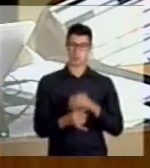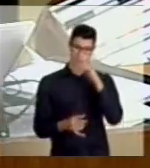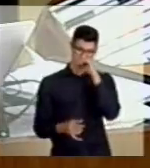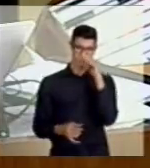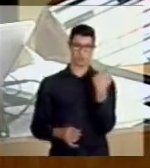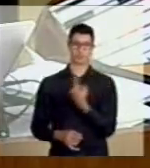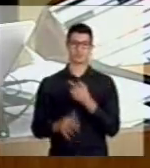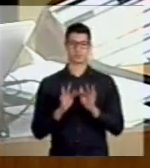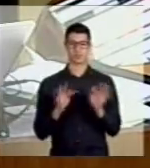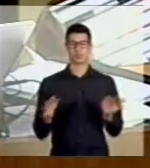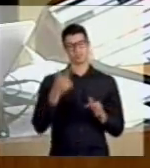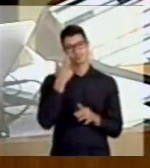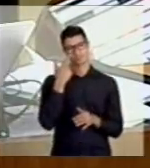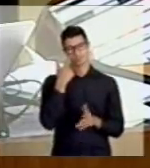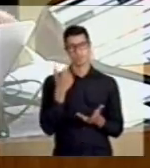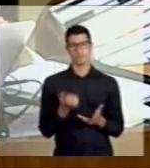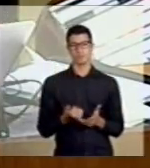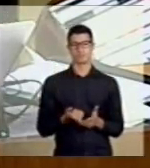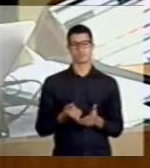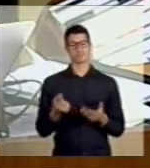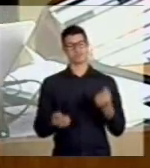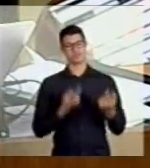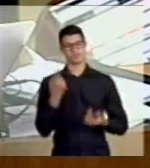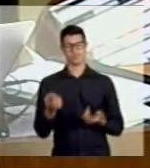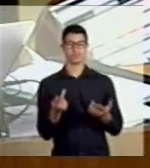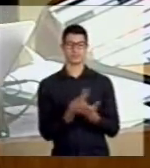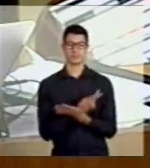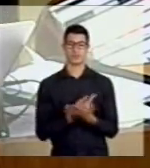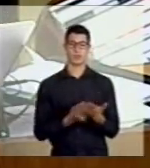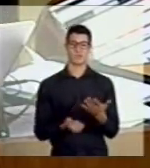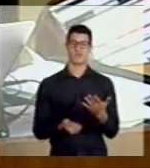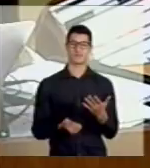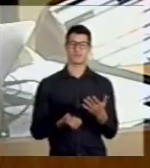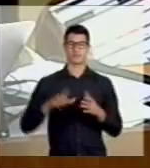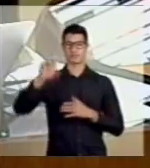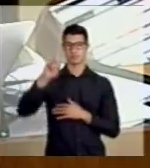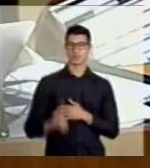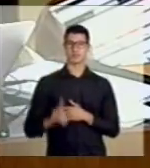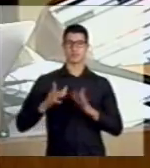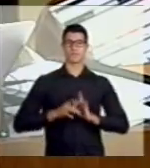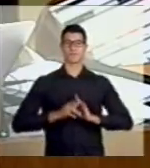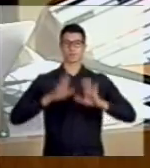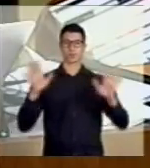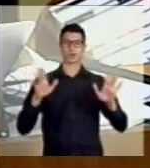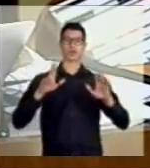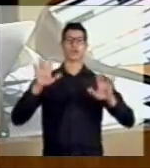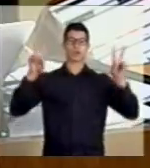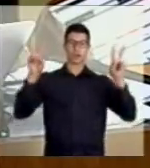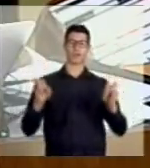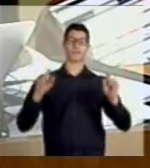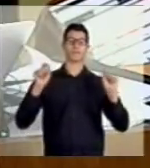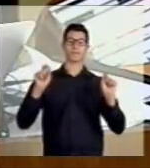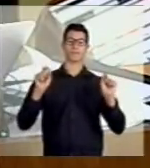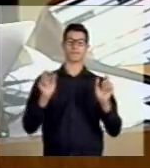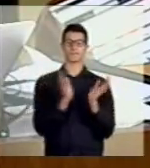Estamos simplesmente analisando e, eventualmente, homologando aqueles direitos disponíveis relativamente às quais